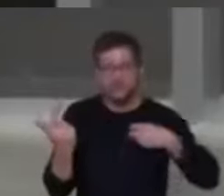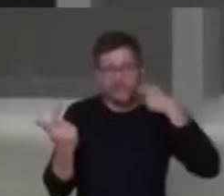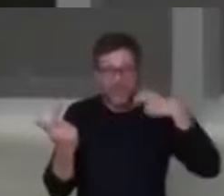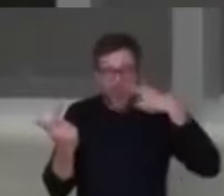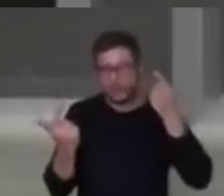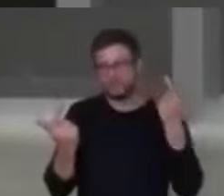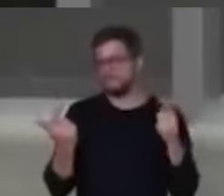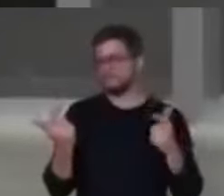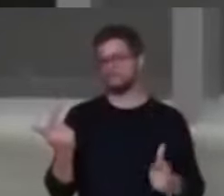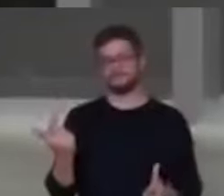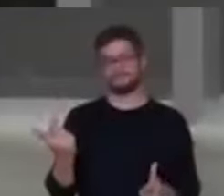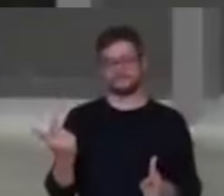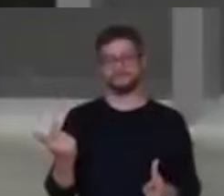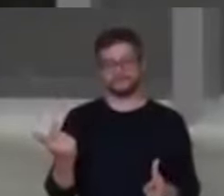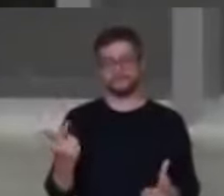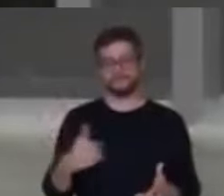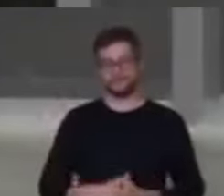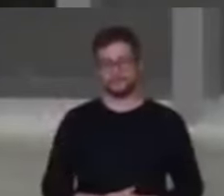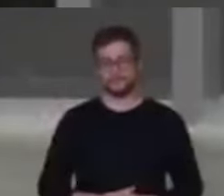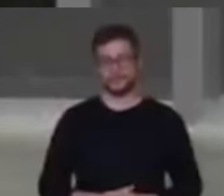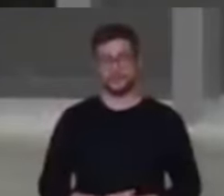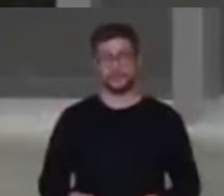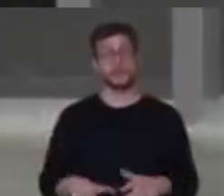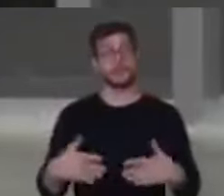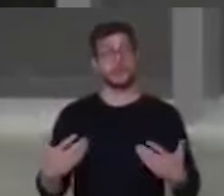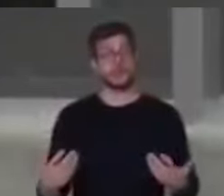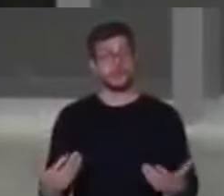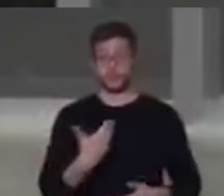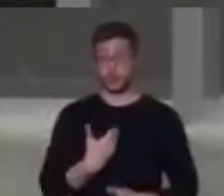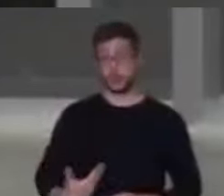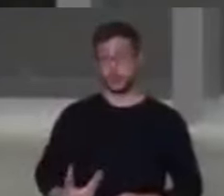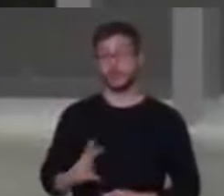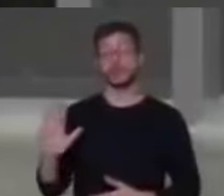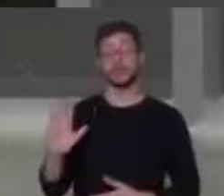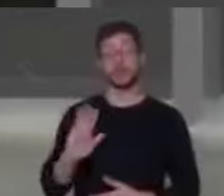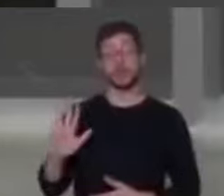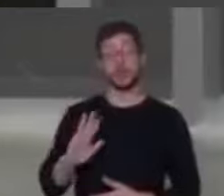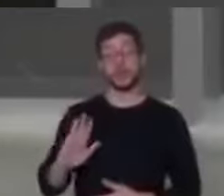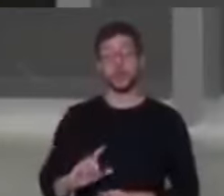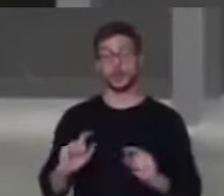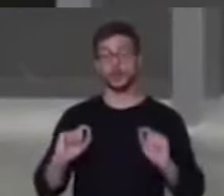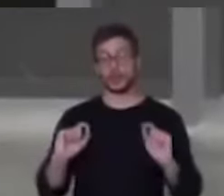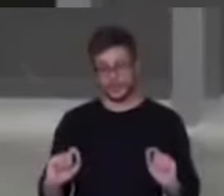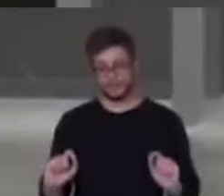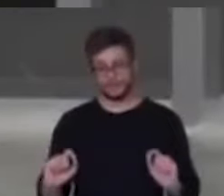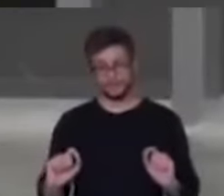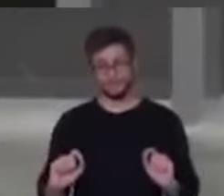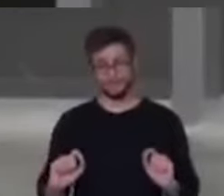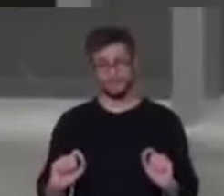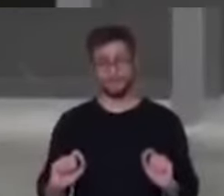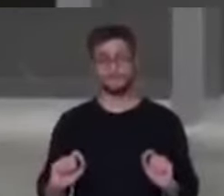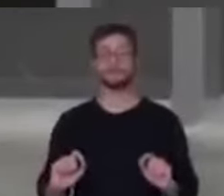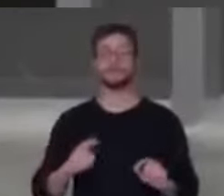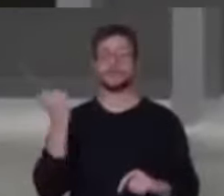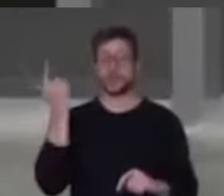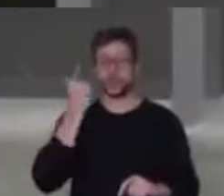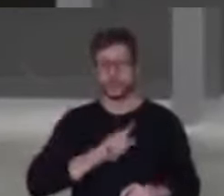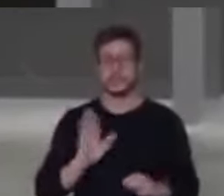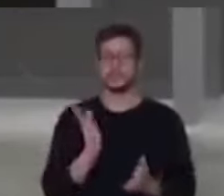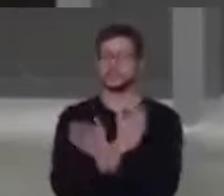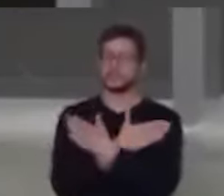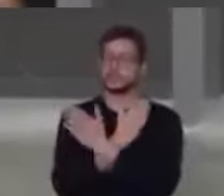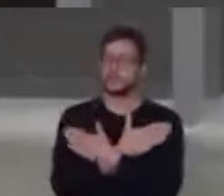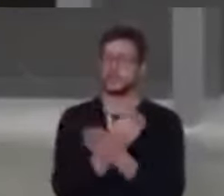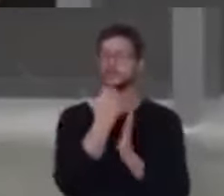o absurdo perdeu a modéstia. Enquanto isso, o governo de Luiz Inácio Lula da Silva enfrenta o desemprego, está diminuindo o